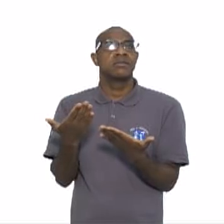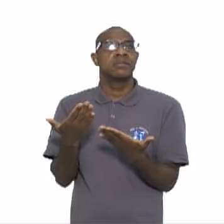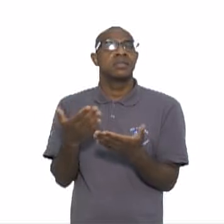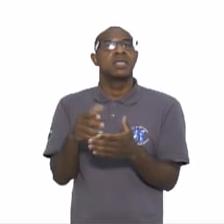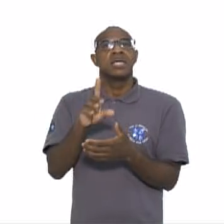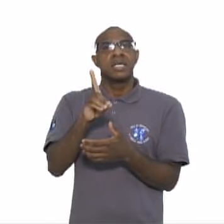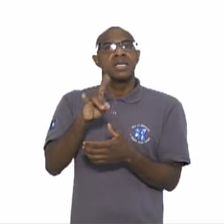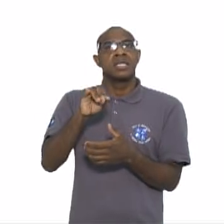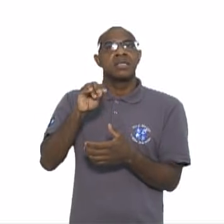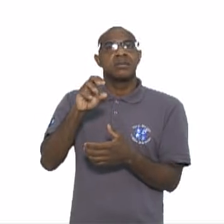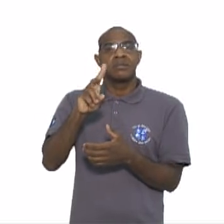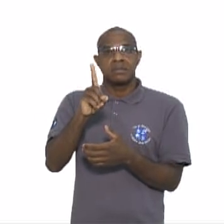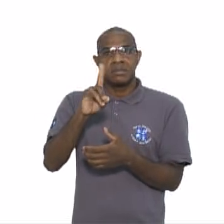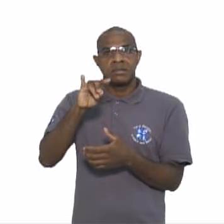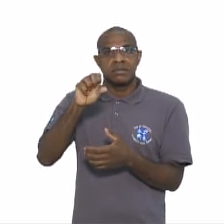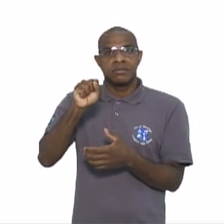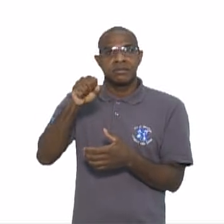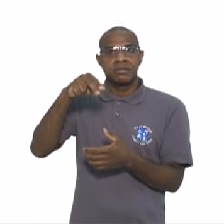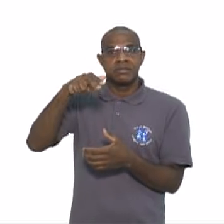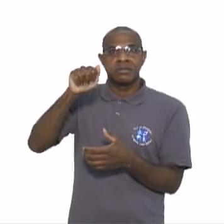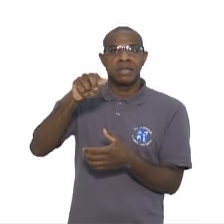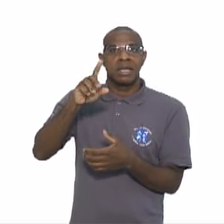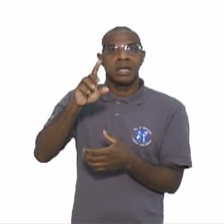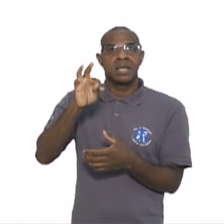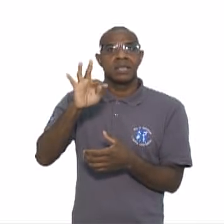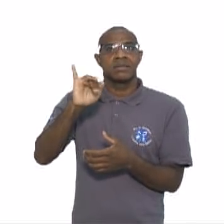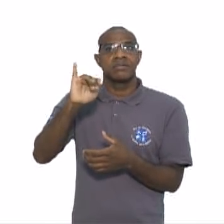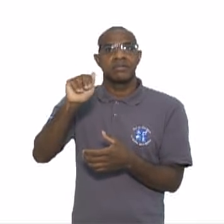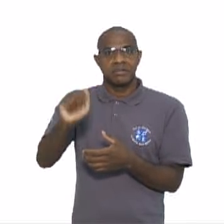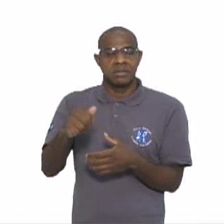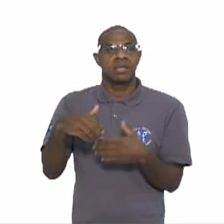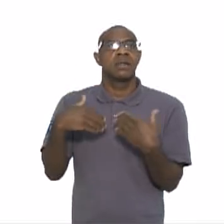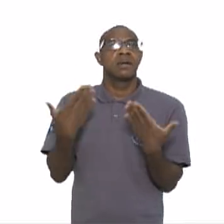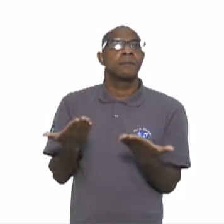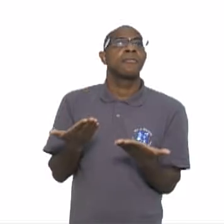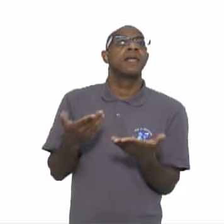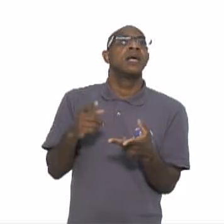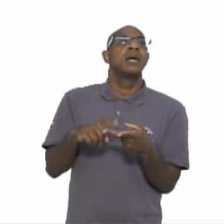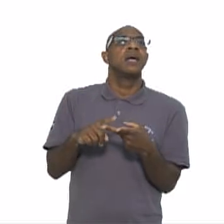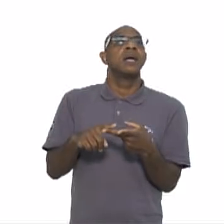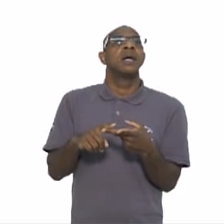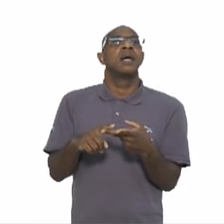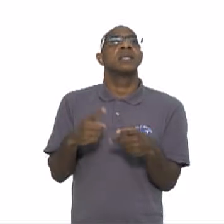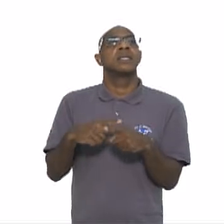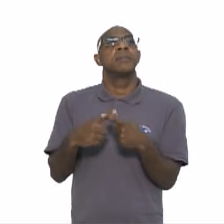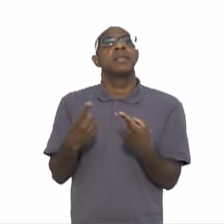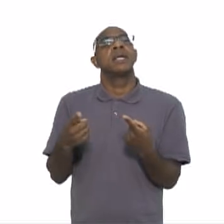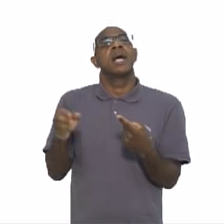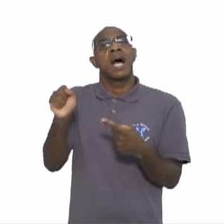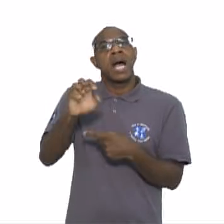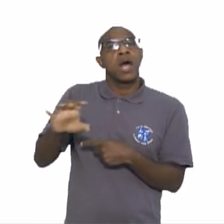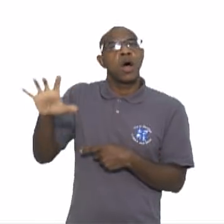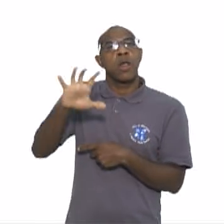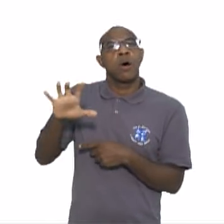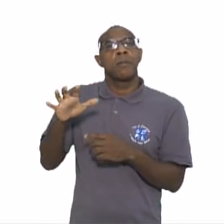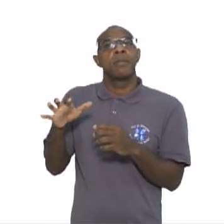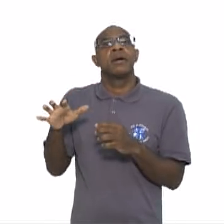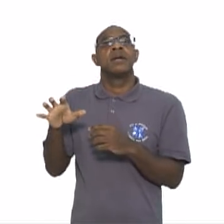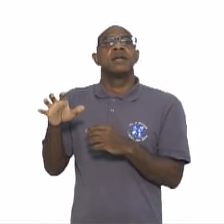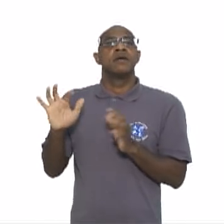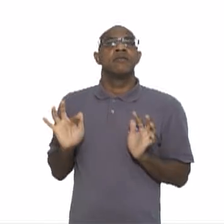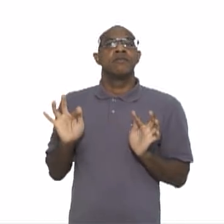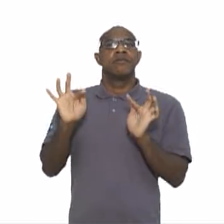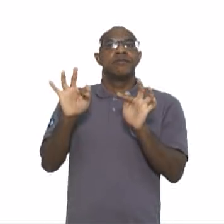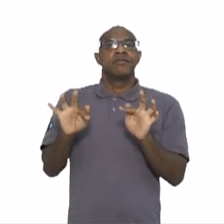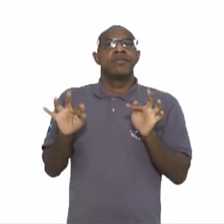tribos francas. Os francos serão decisivos para a formação que a gente conhece como Europa feudal. A união da monarquia franca